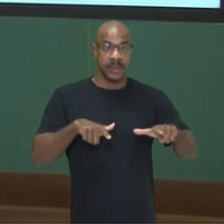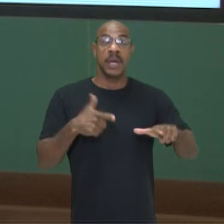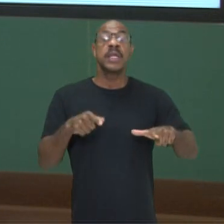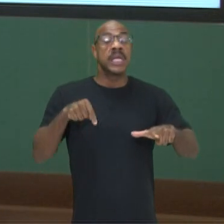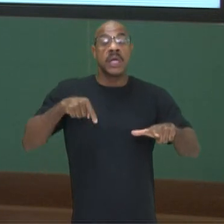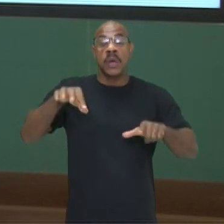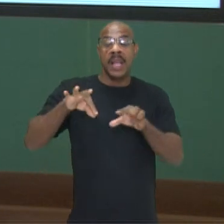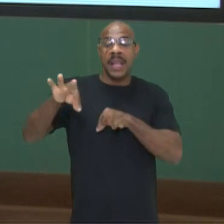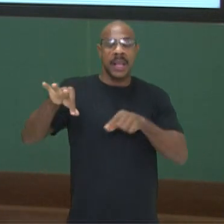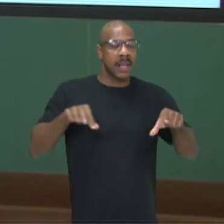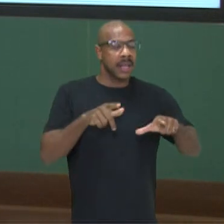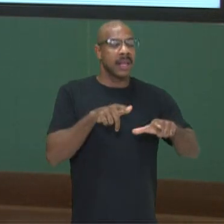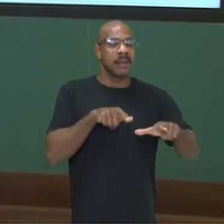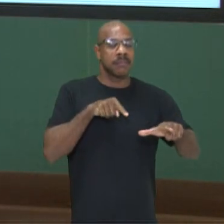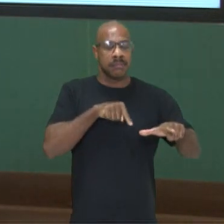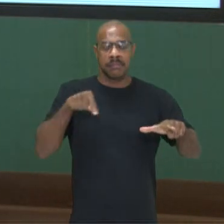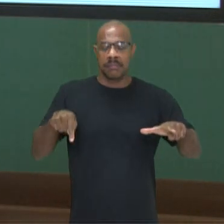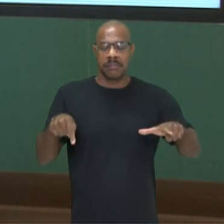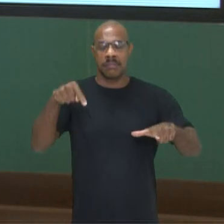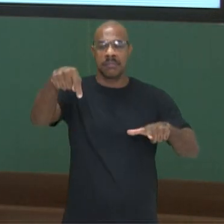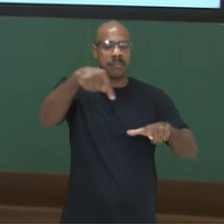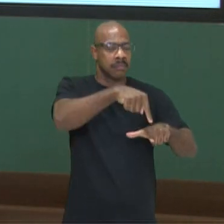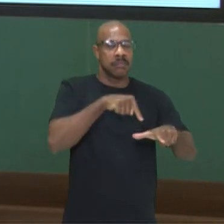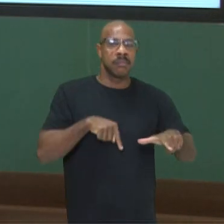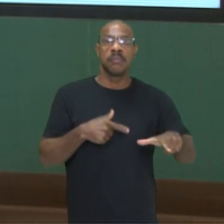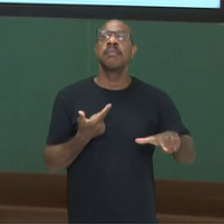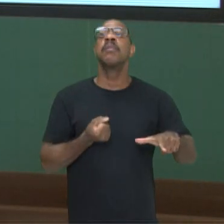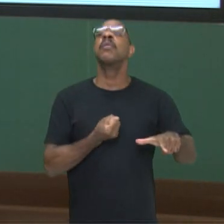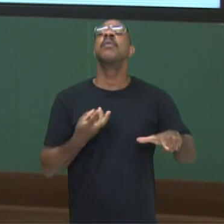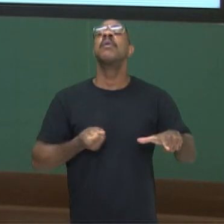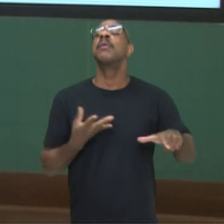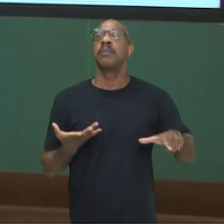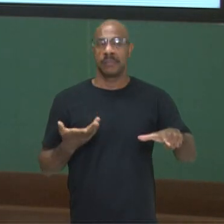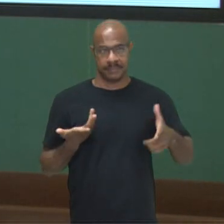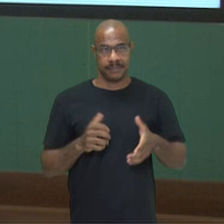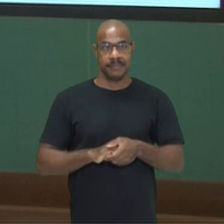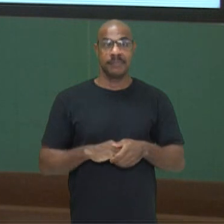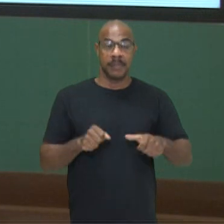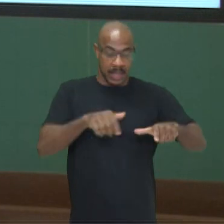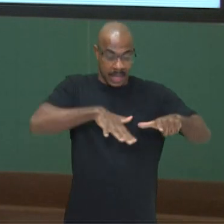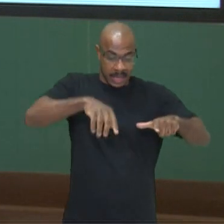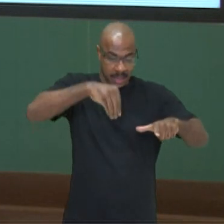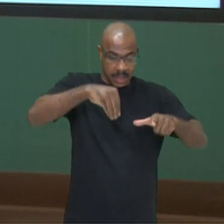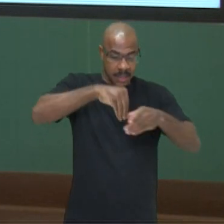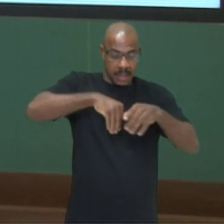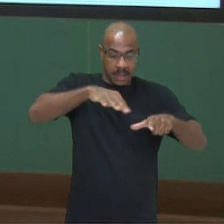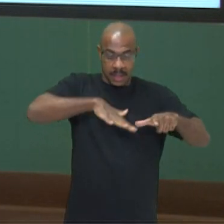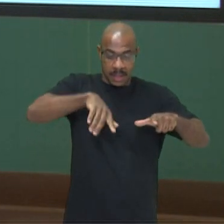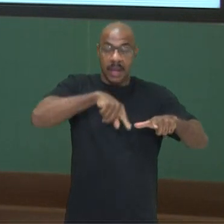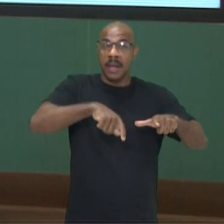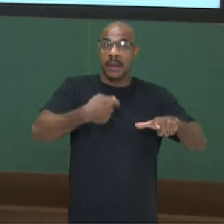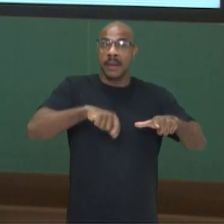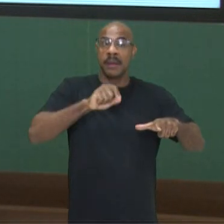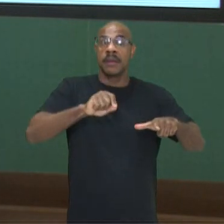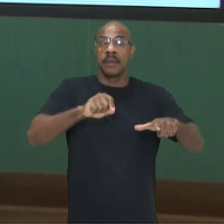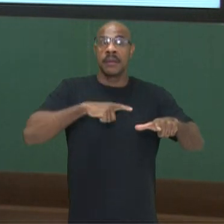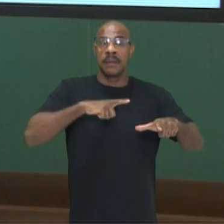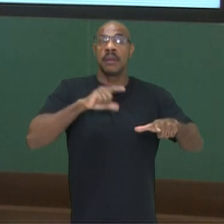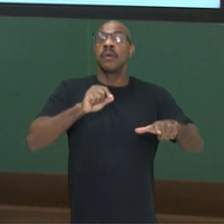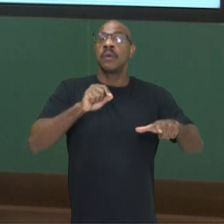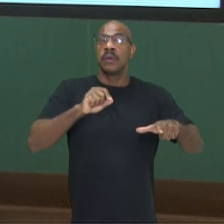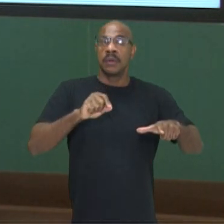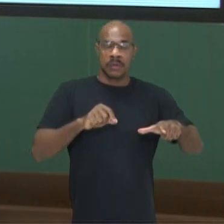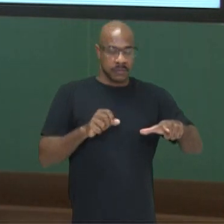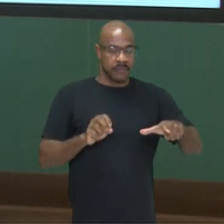lado. Bom, como você já sabe, para eu calcular a área de um quadrado, é só eu pegar